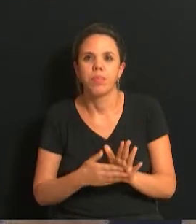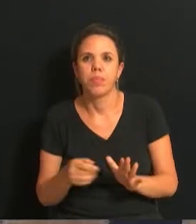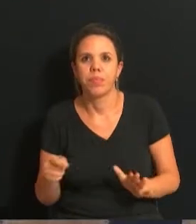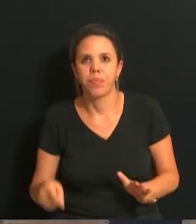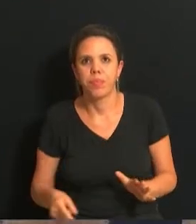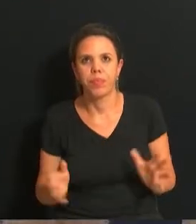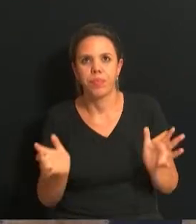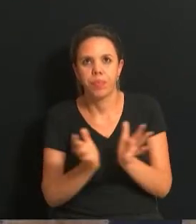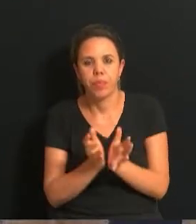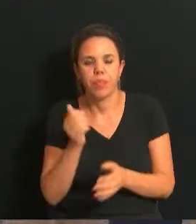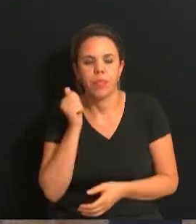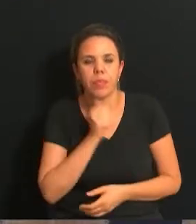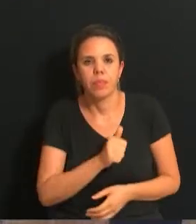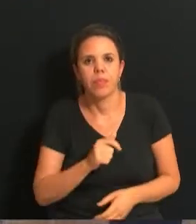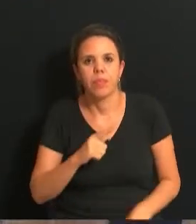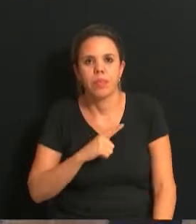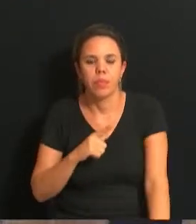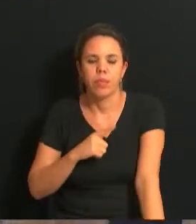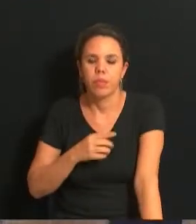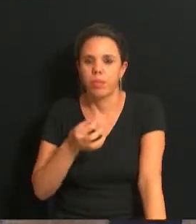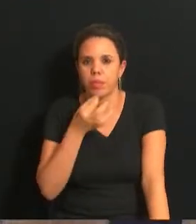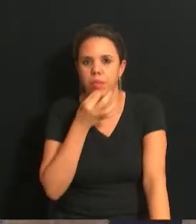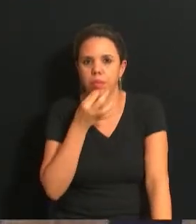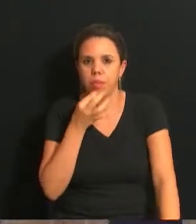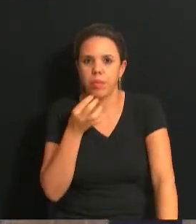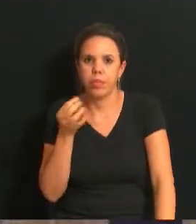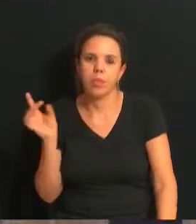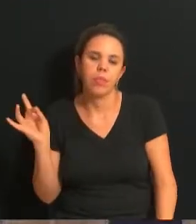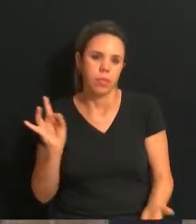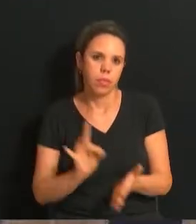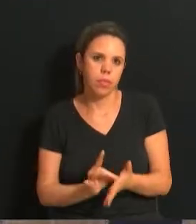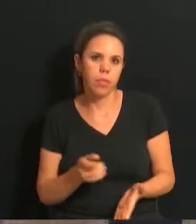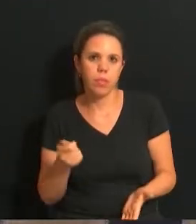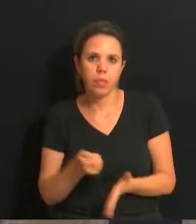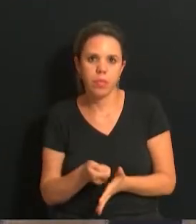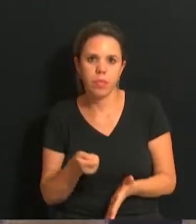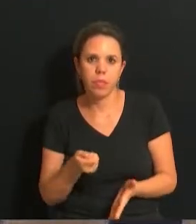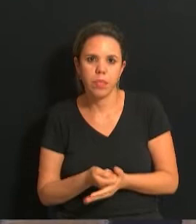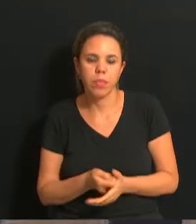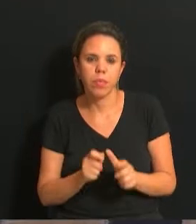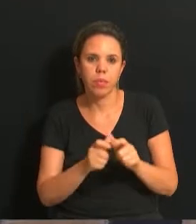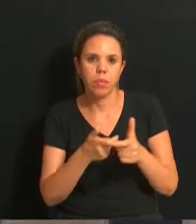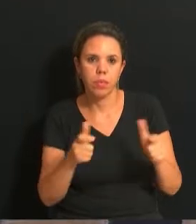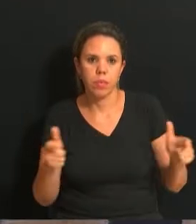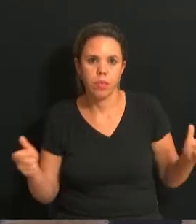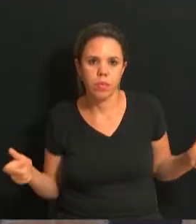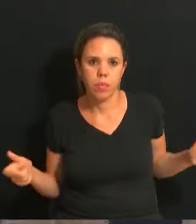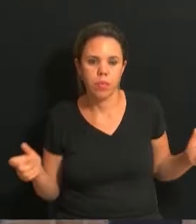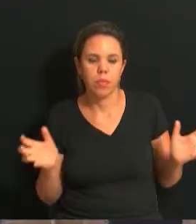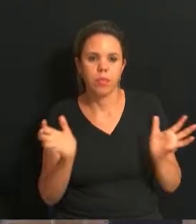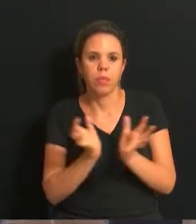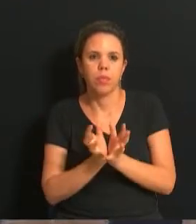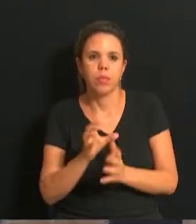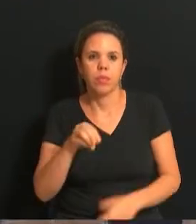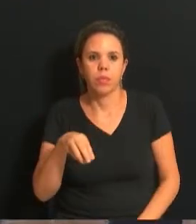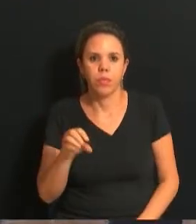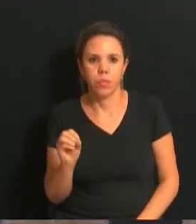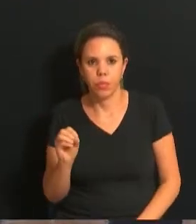Comissão da Mulher tenha uma posição oficial de exigir a ampliação da equipe do SEAMO,